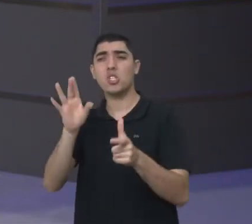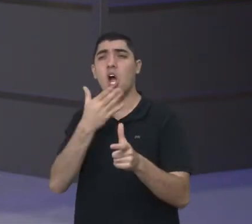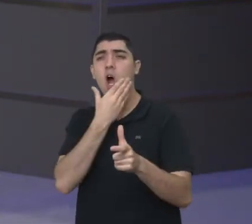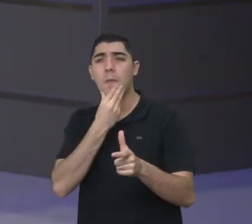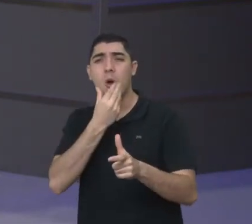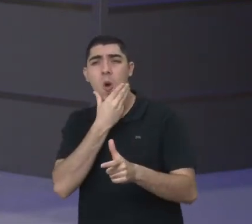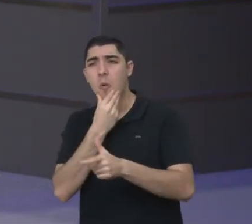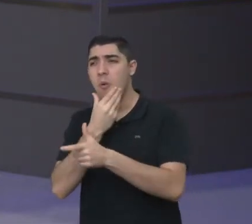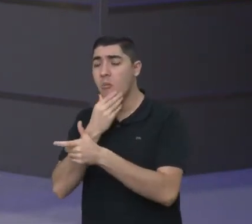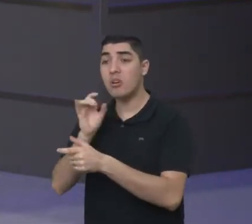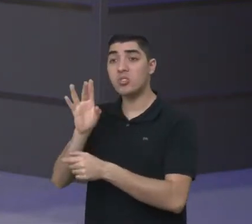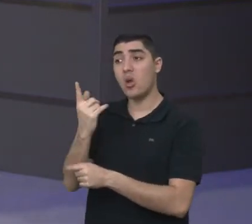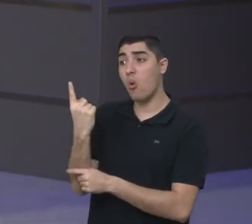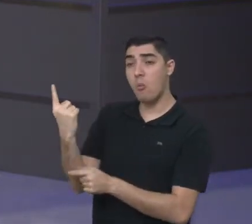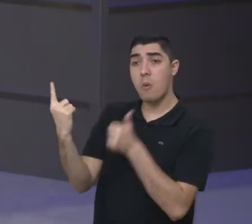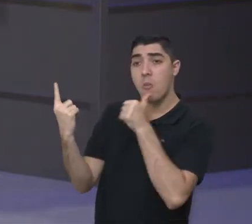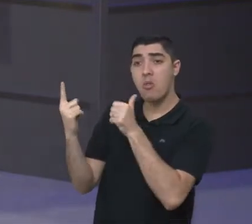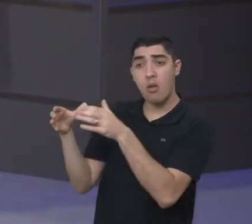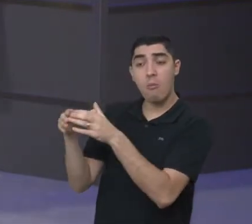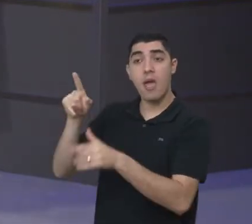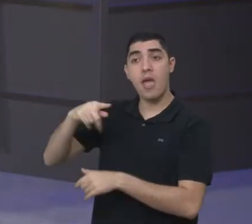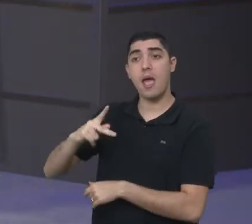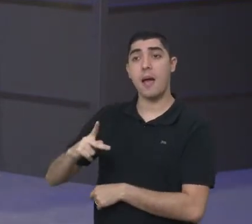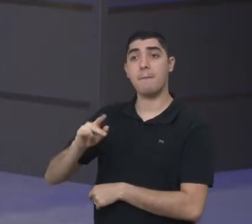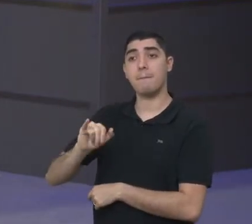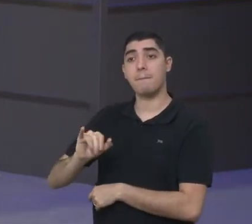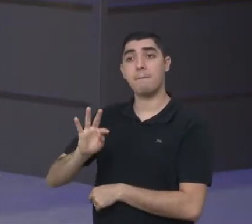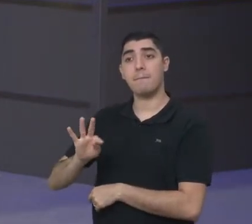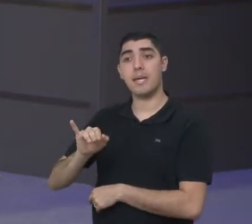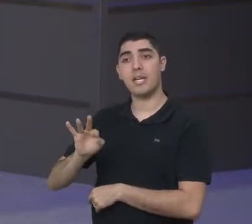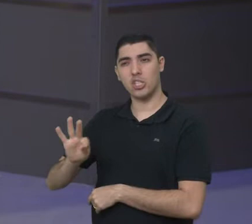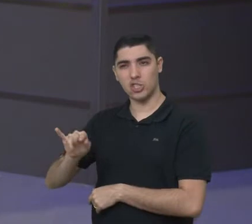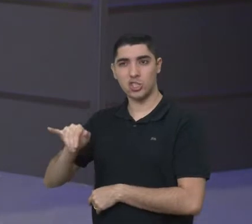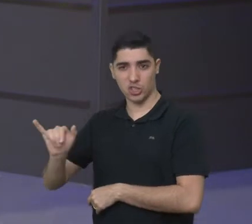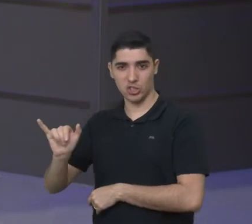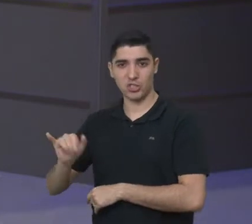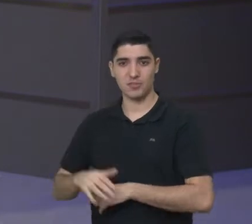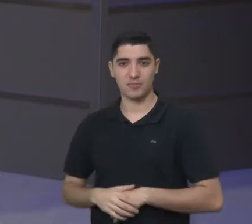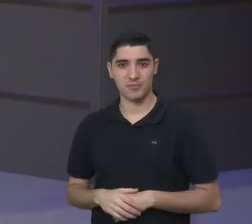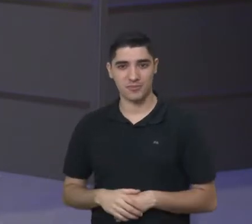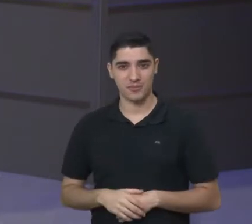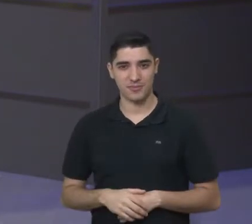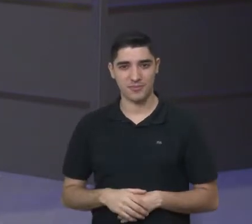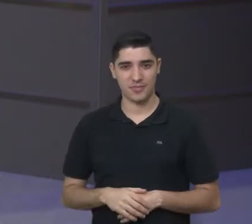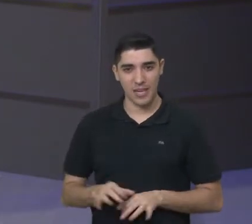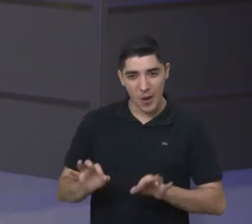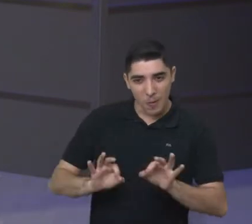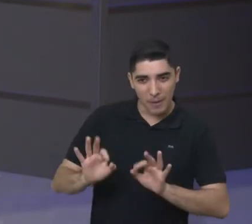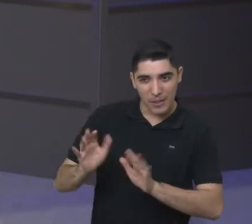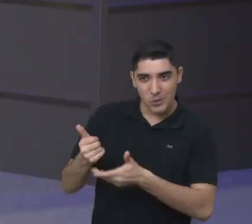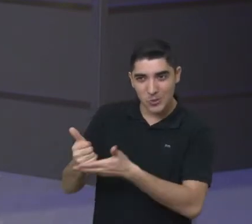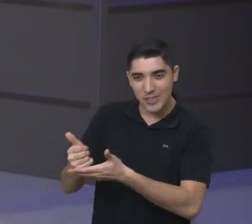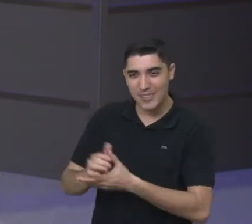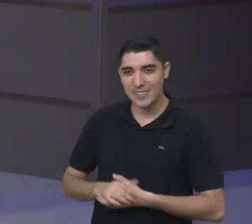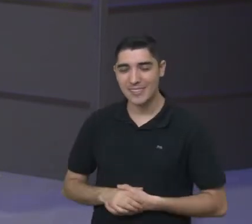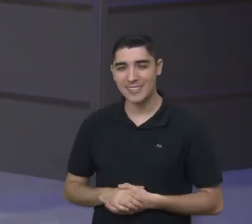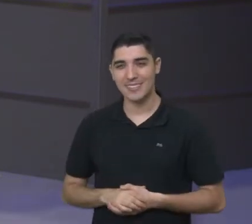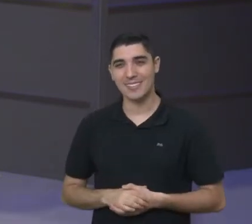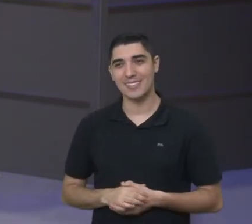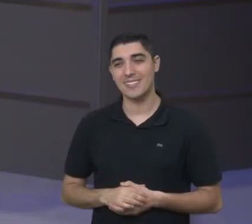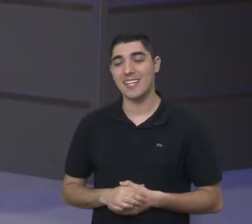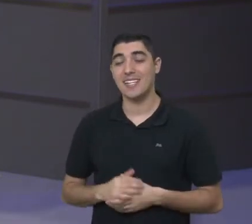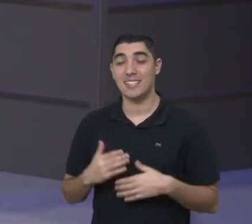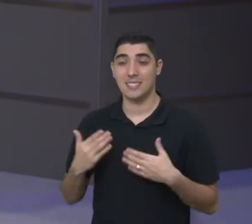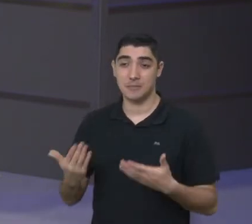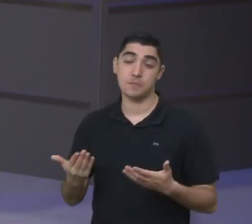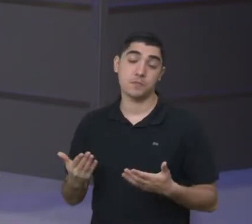A única headline era a Pitty, né? Deixa eu colocar pra você. Meu Deus do céu, pode soltar?